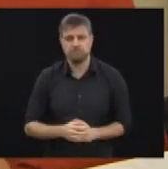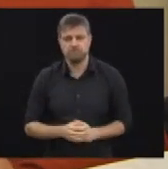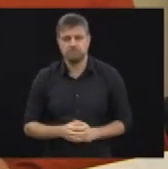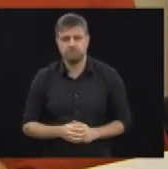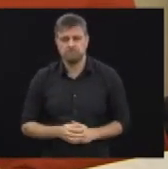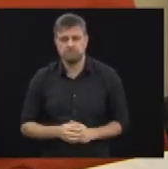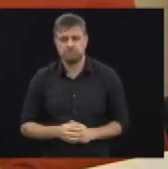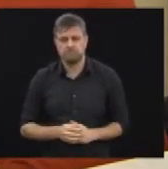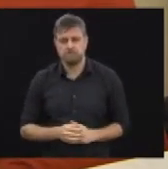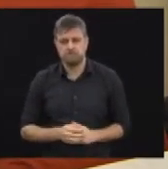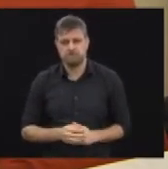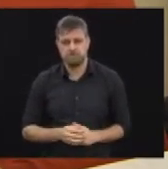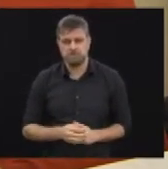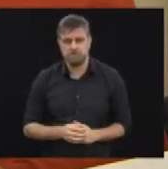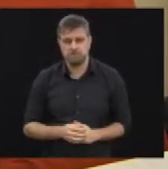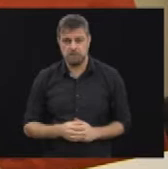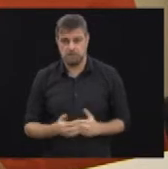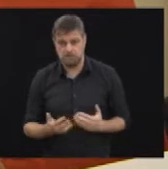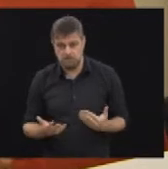né?